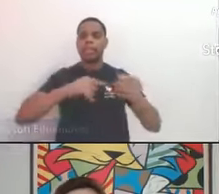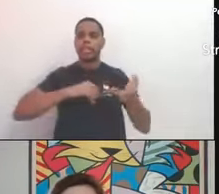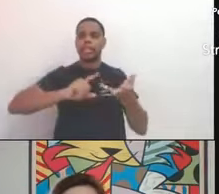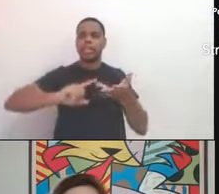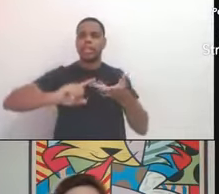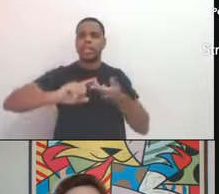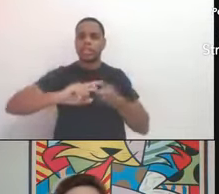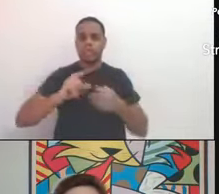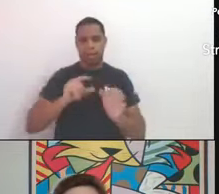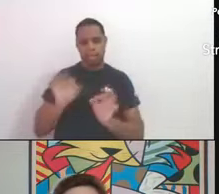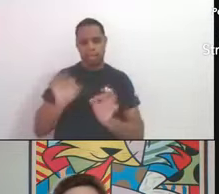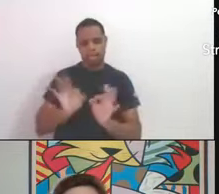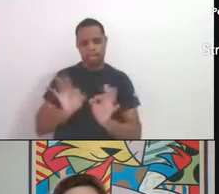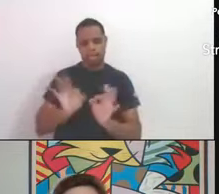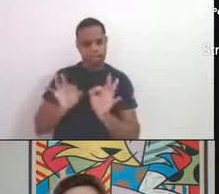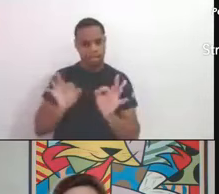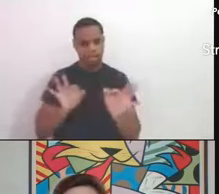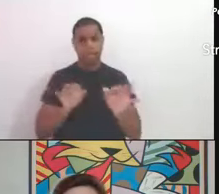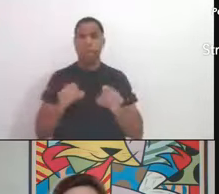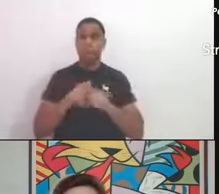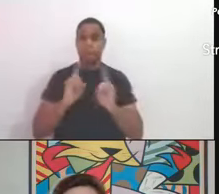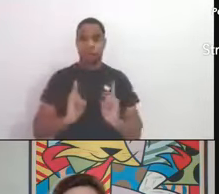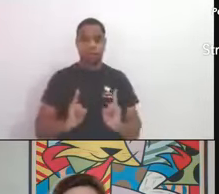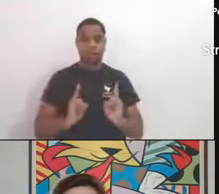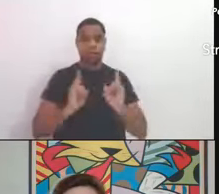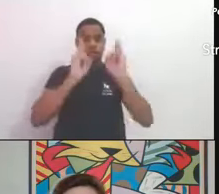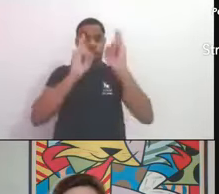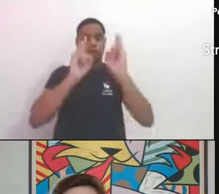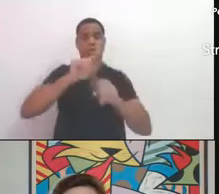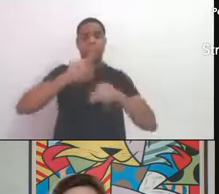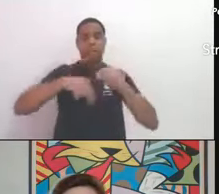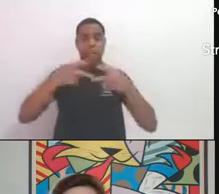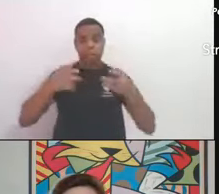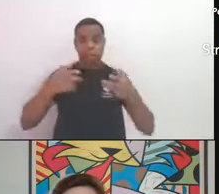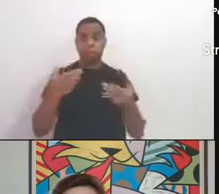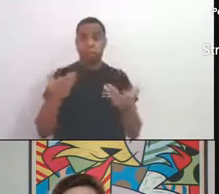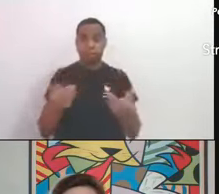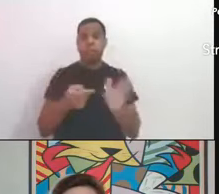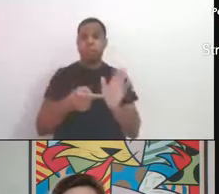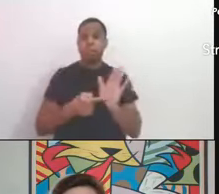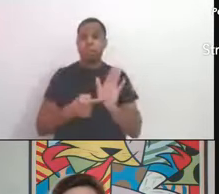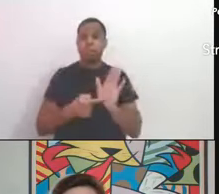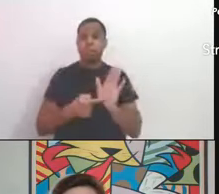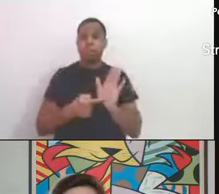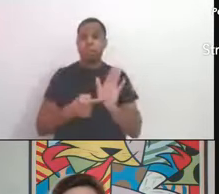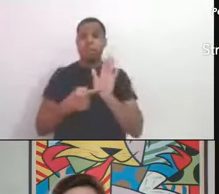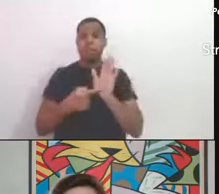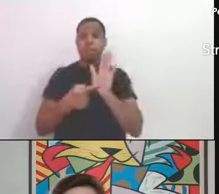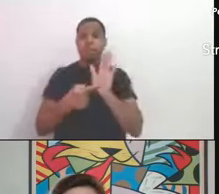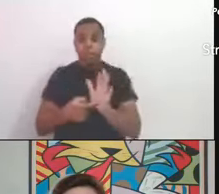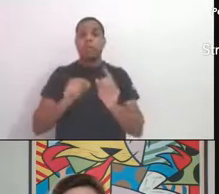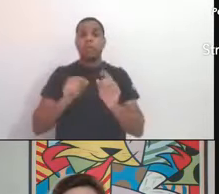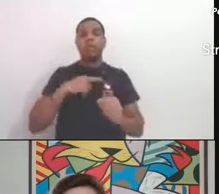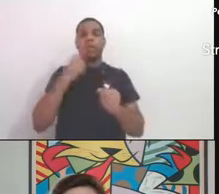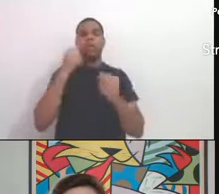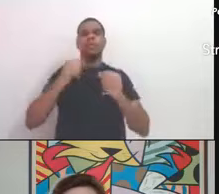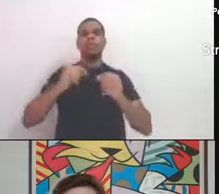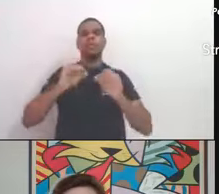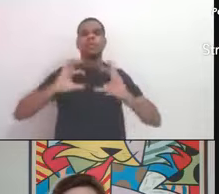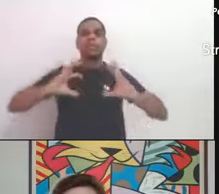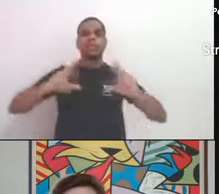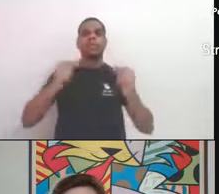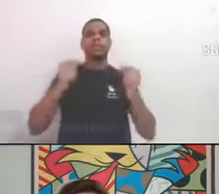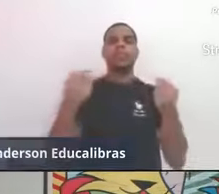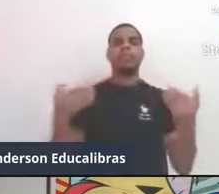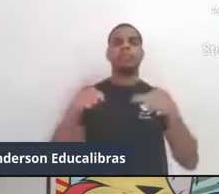confecção desses prédios todos, colocar isso de maneira absolutamente igualitária, ou seja, para que as pessoas possam se